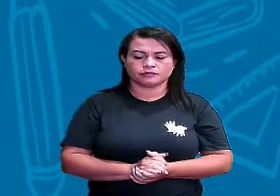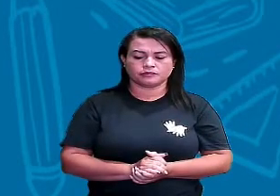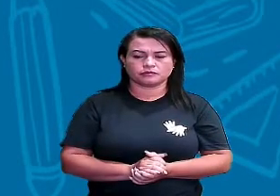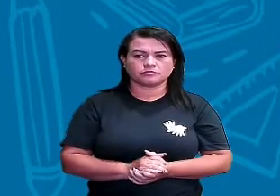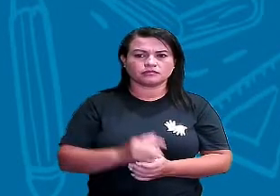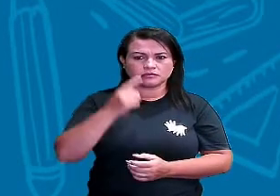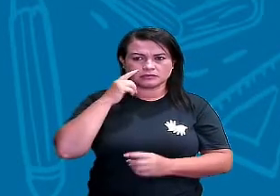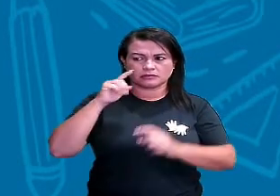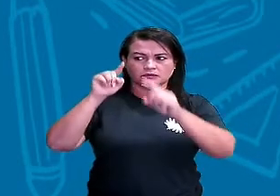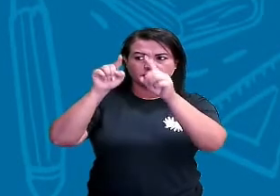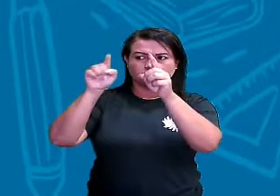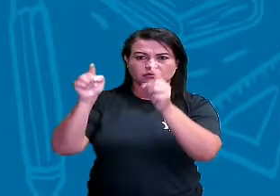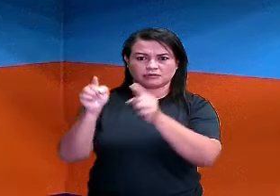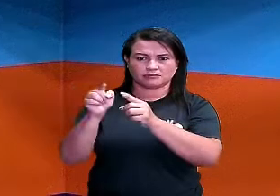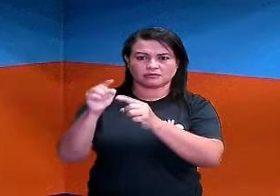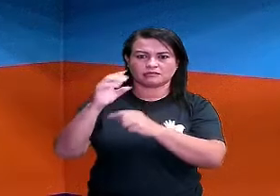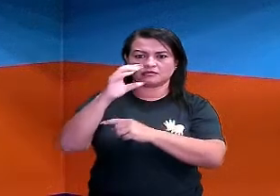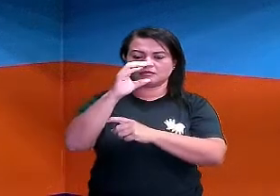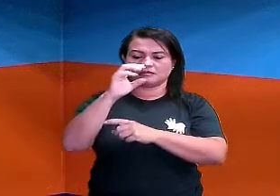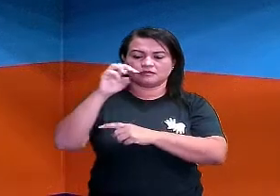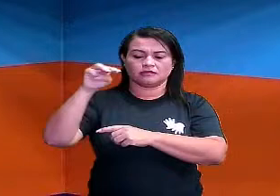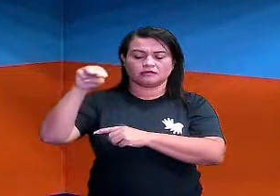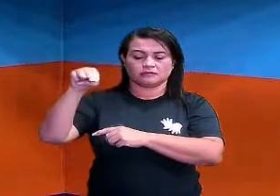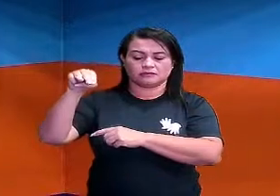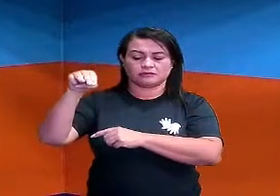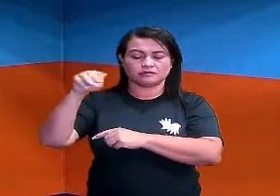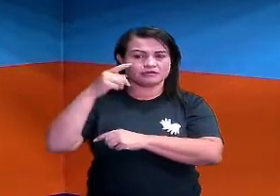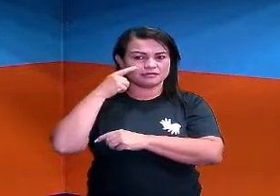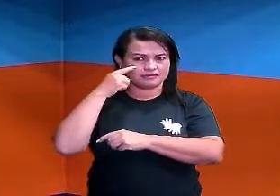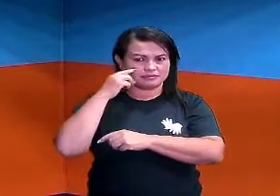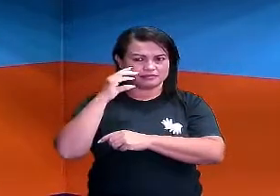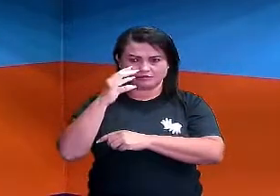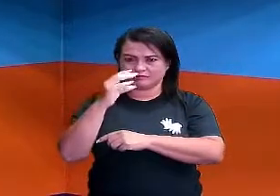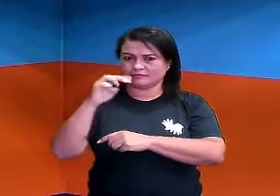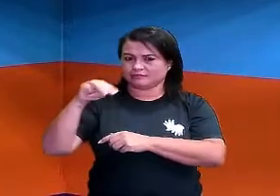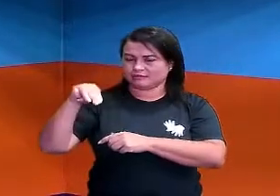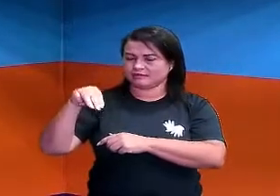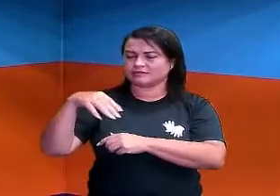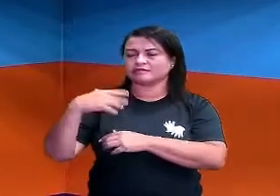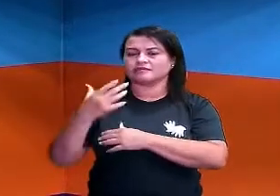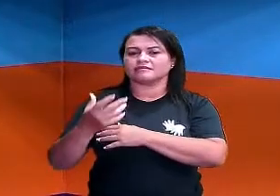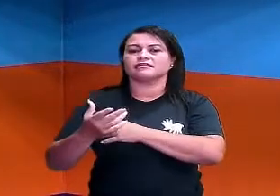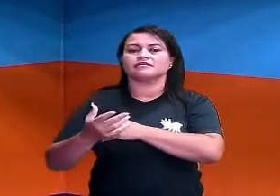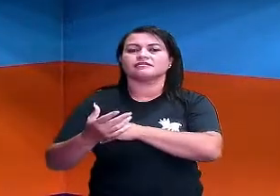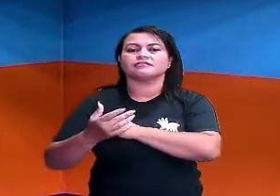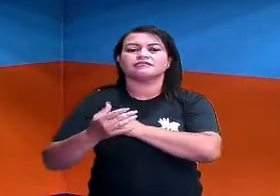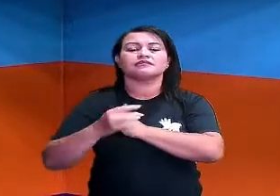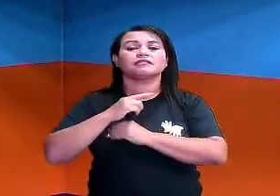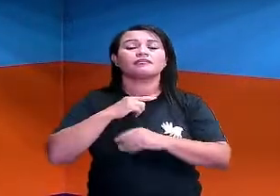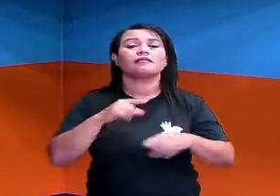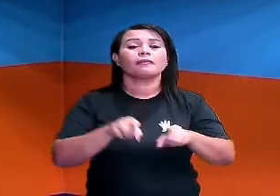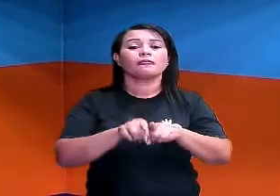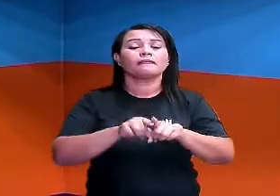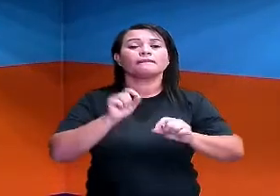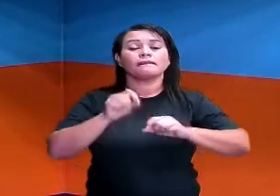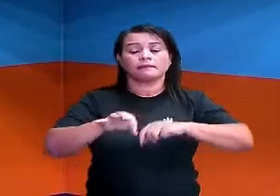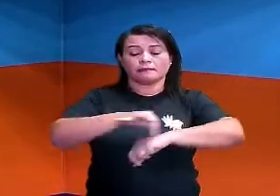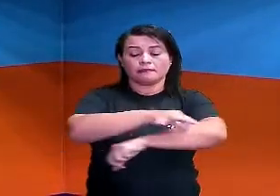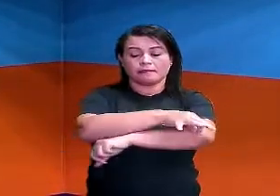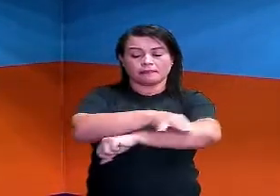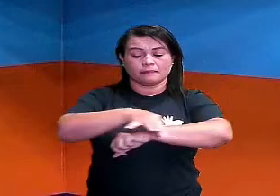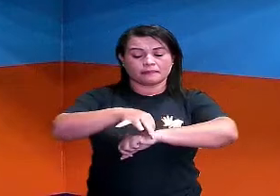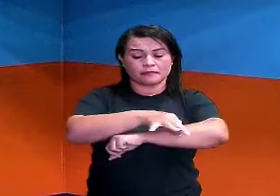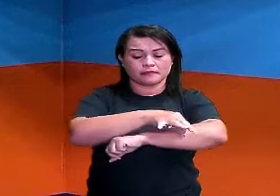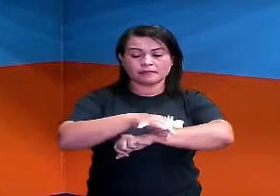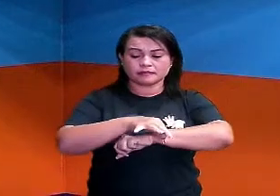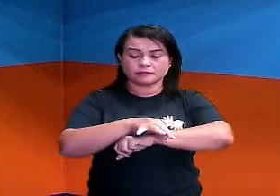Aqui, a sigla do centímetro, o C e o M, tá? Ó, a régua é um instrumento usado